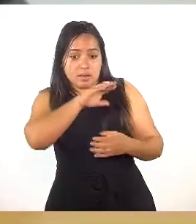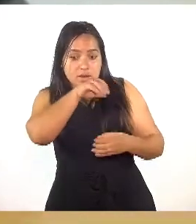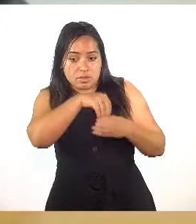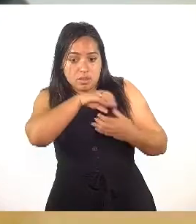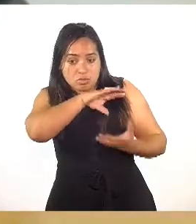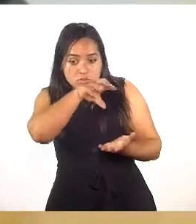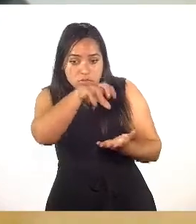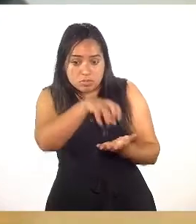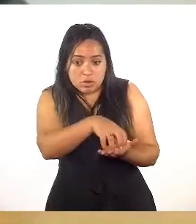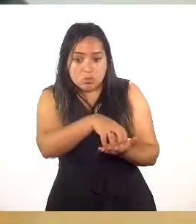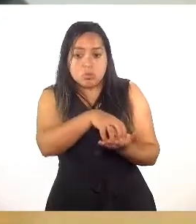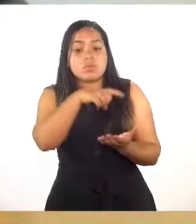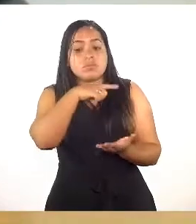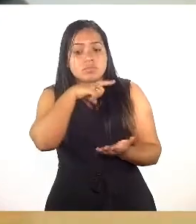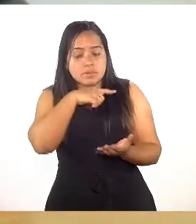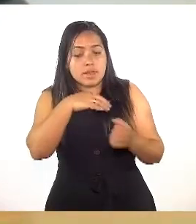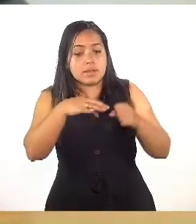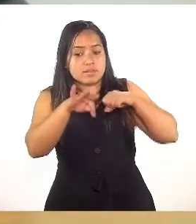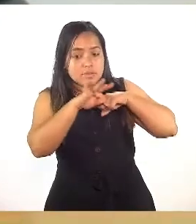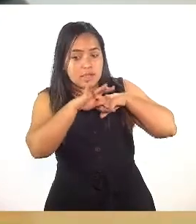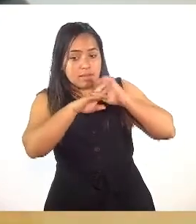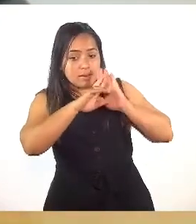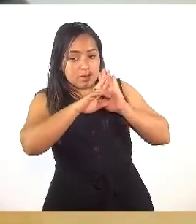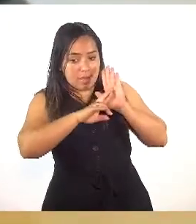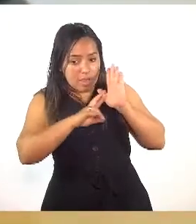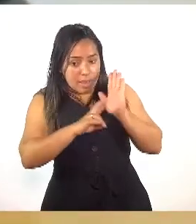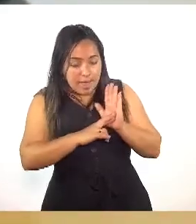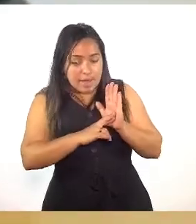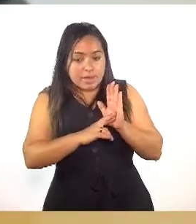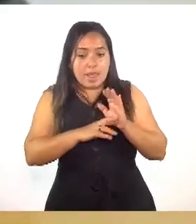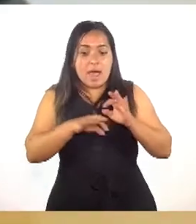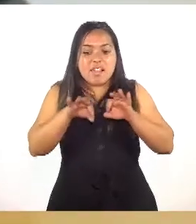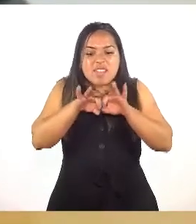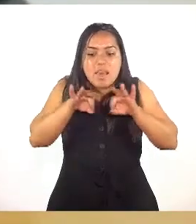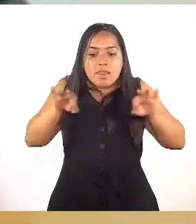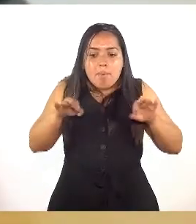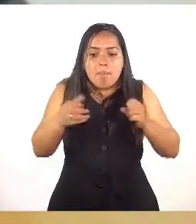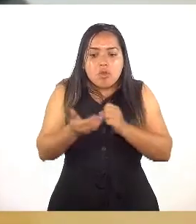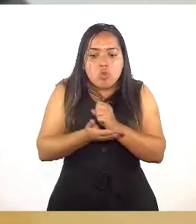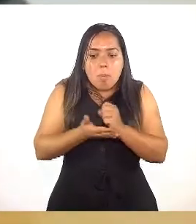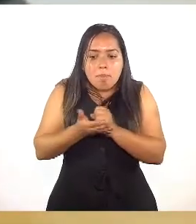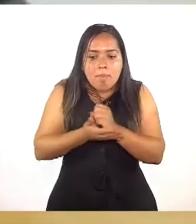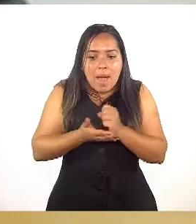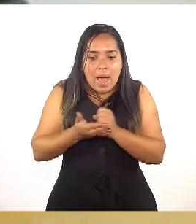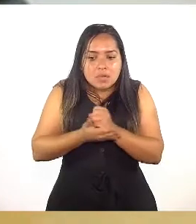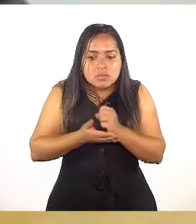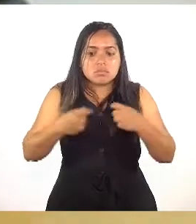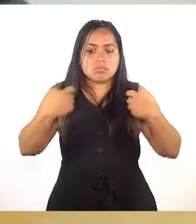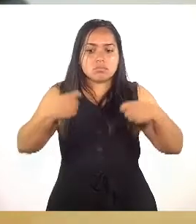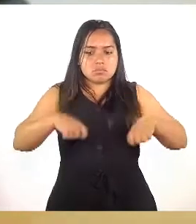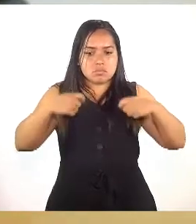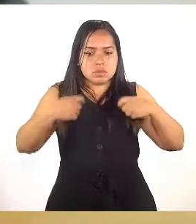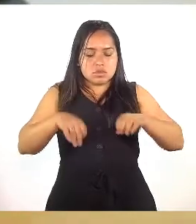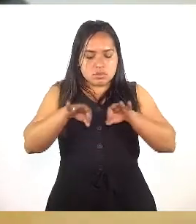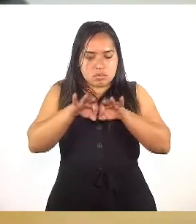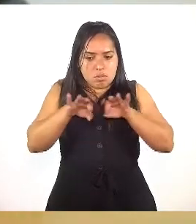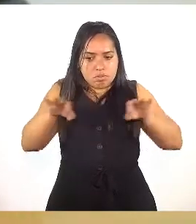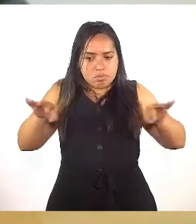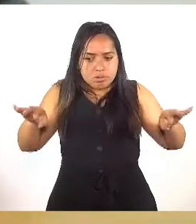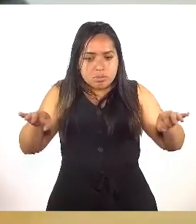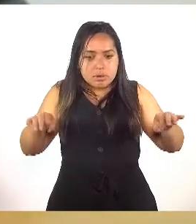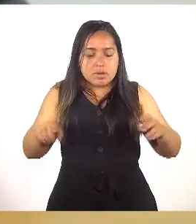tem a câmara técnica também de saneamento básico, que também fiscaliza, regula, coordena esse setor. Tem uma terceira